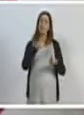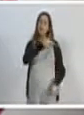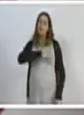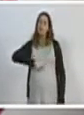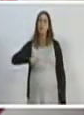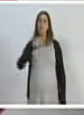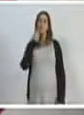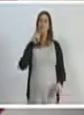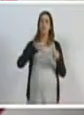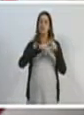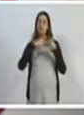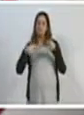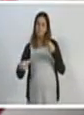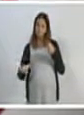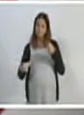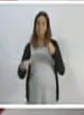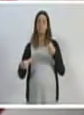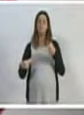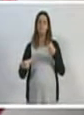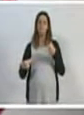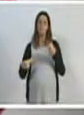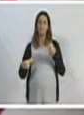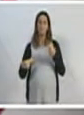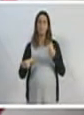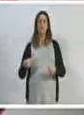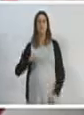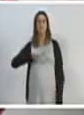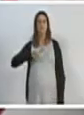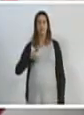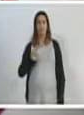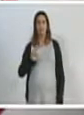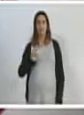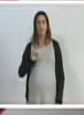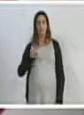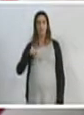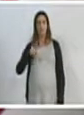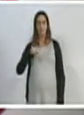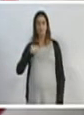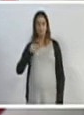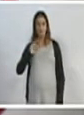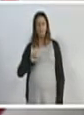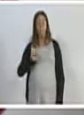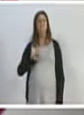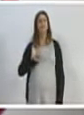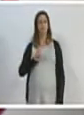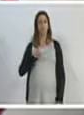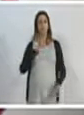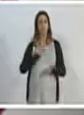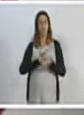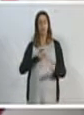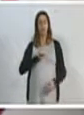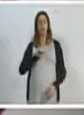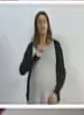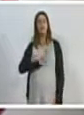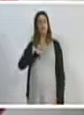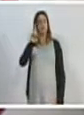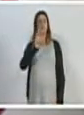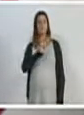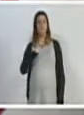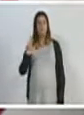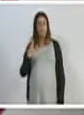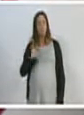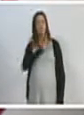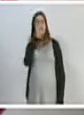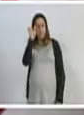do paradesporto escolar. O Henrique de Souza Bonin, que representou Blumenau no Open Internacional de